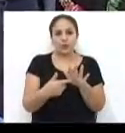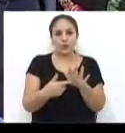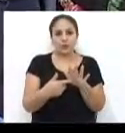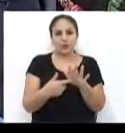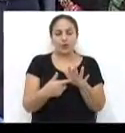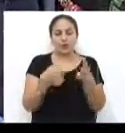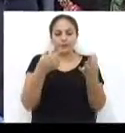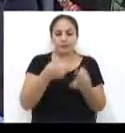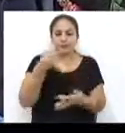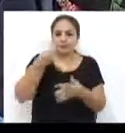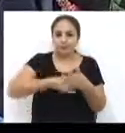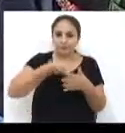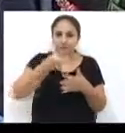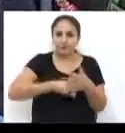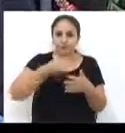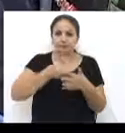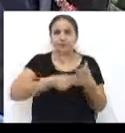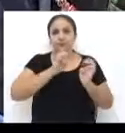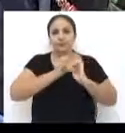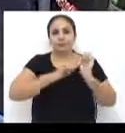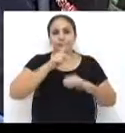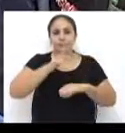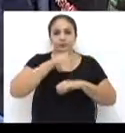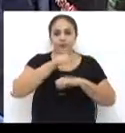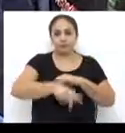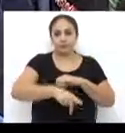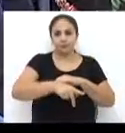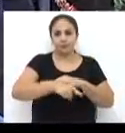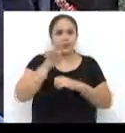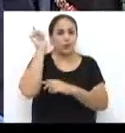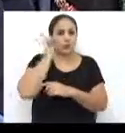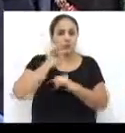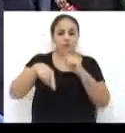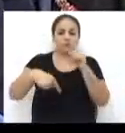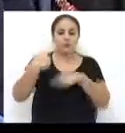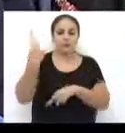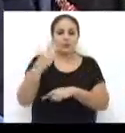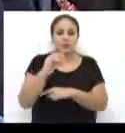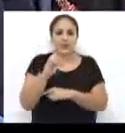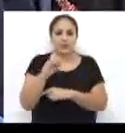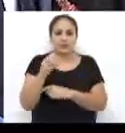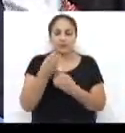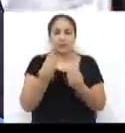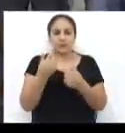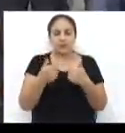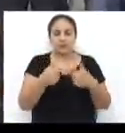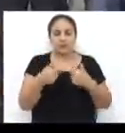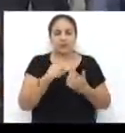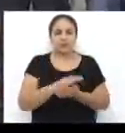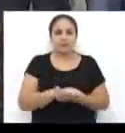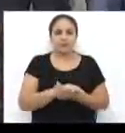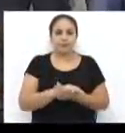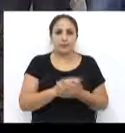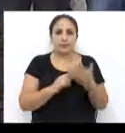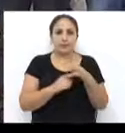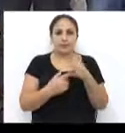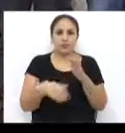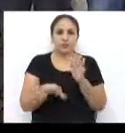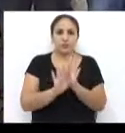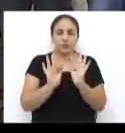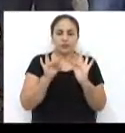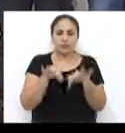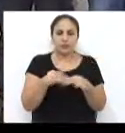A disposição, a determinação do empreendedor de Passo Fundo em vencer essa crise com muito trabalho. A feira chega ao fim